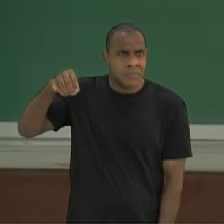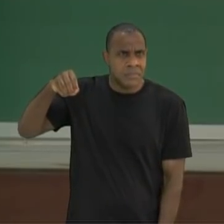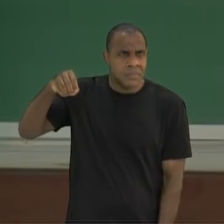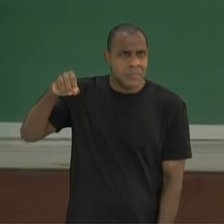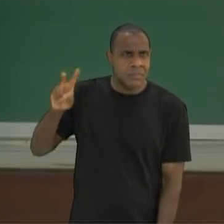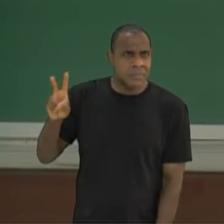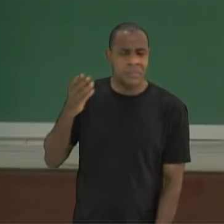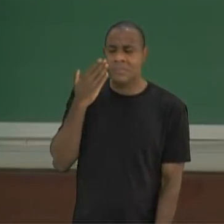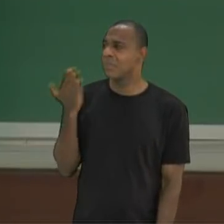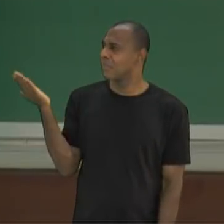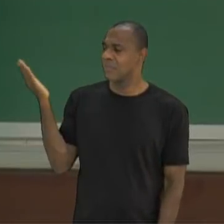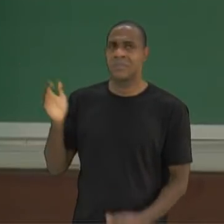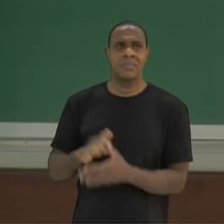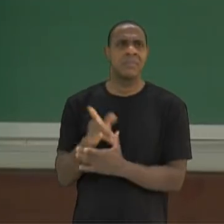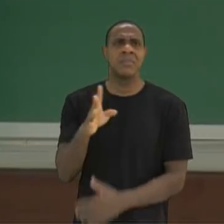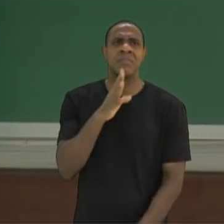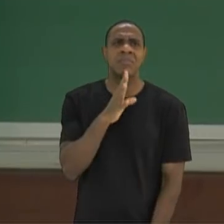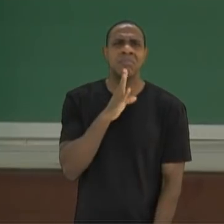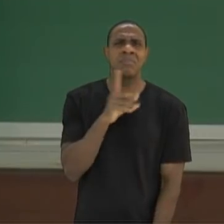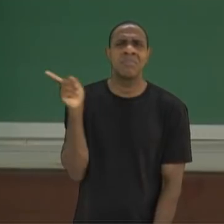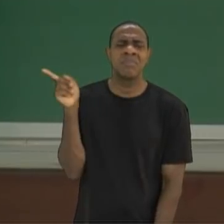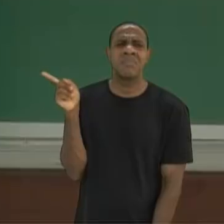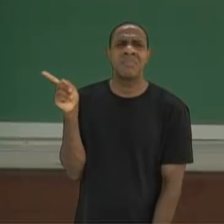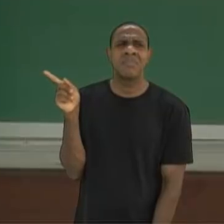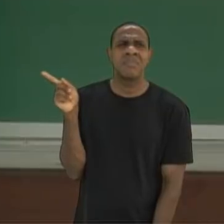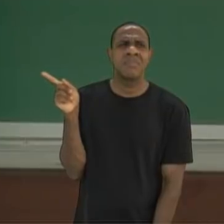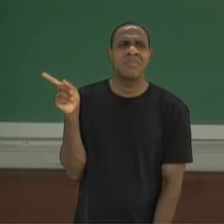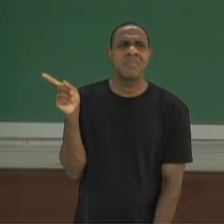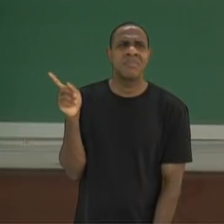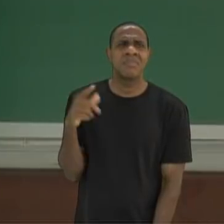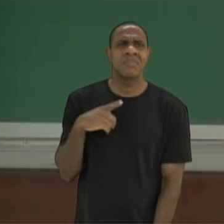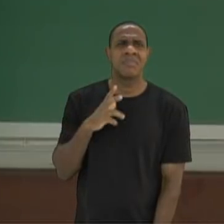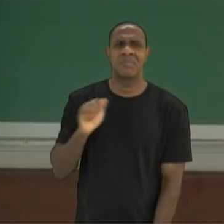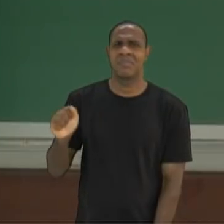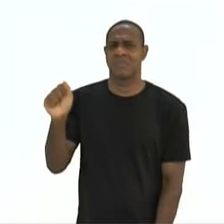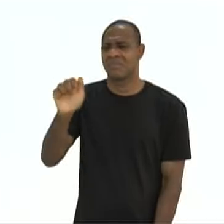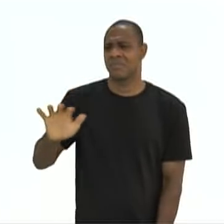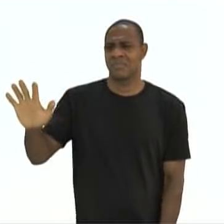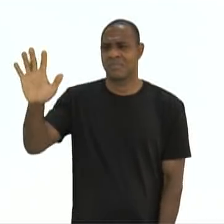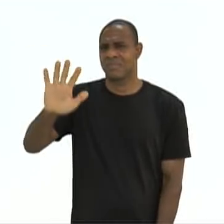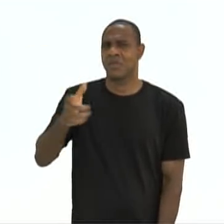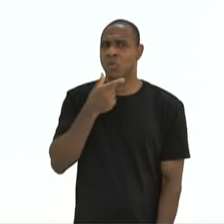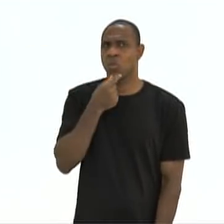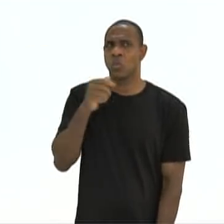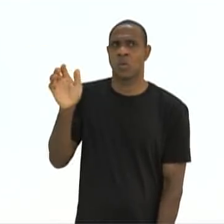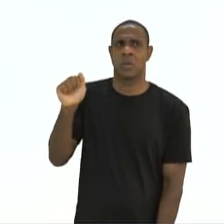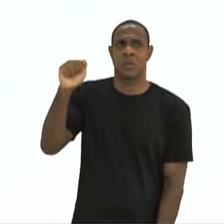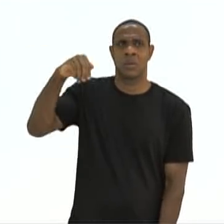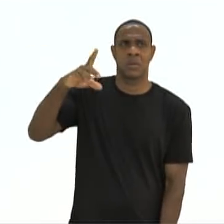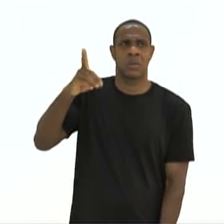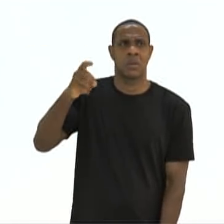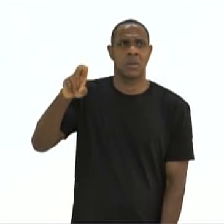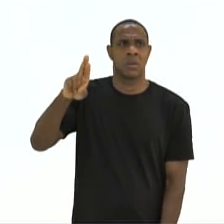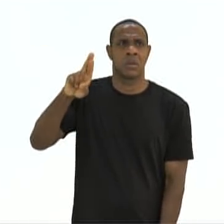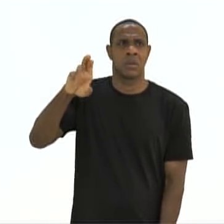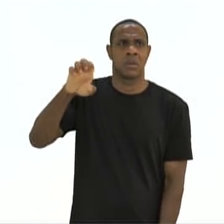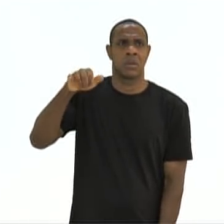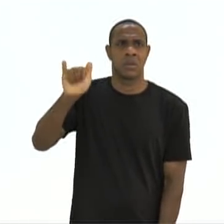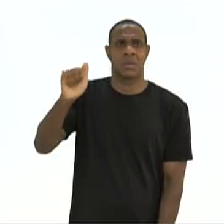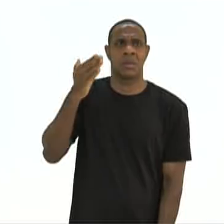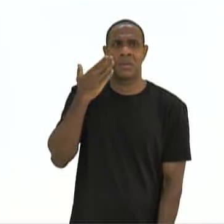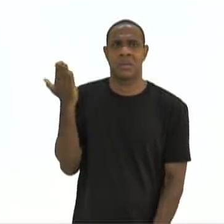desse rapaz? Conhece essa figura? Então ali eu tenho a imagem do Andrei Ele está, né, fazendo um símbolo com